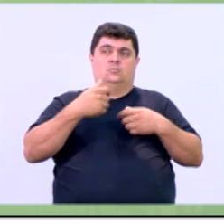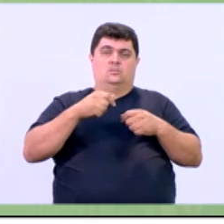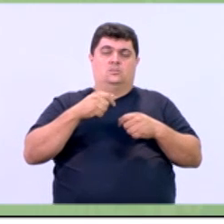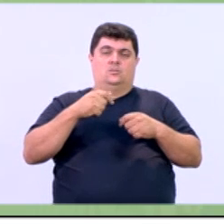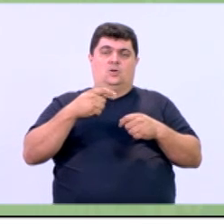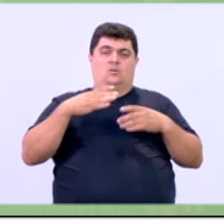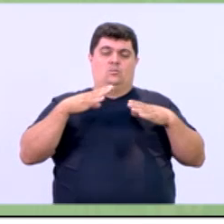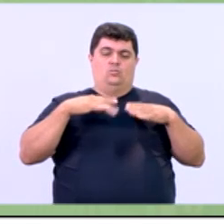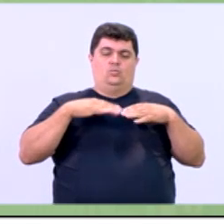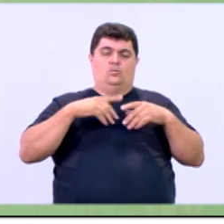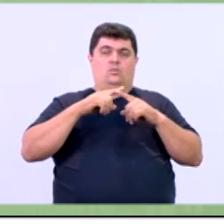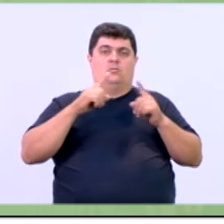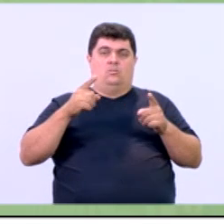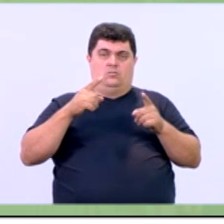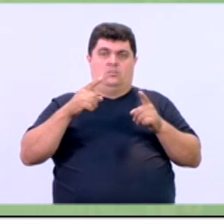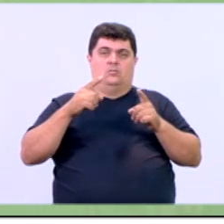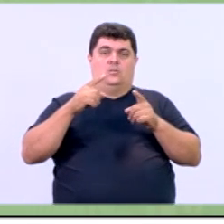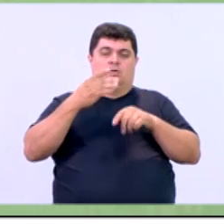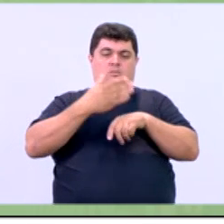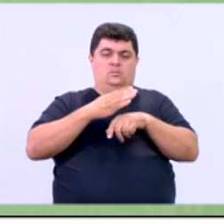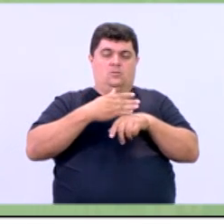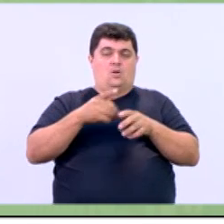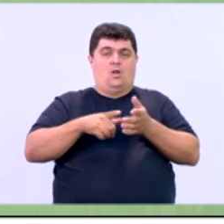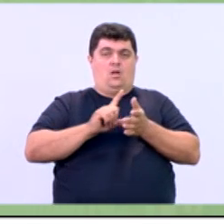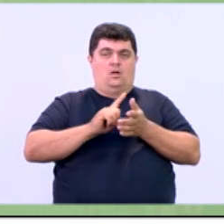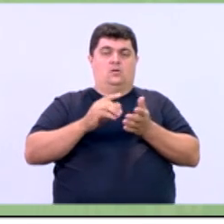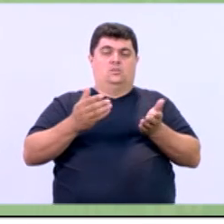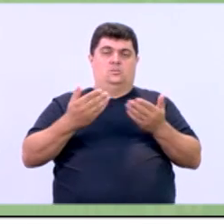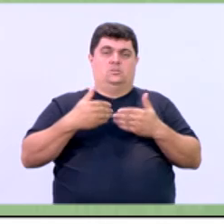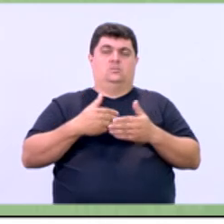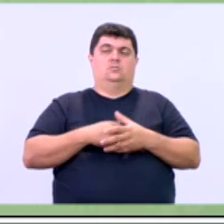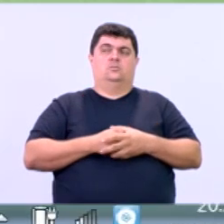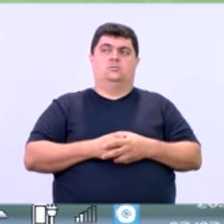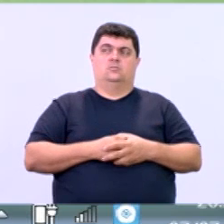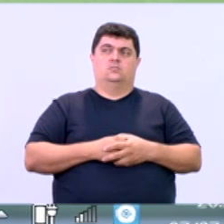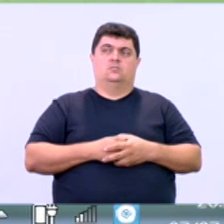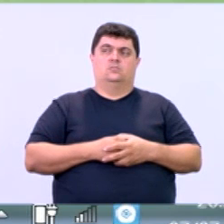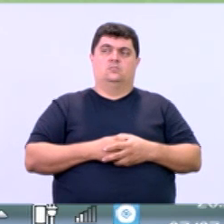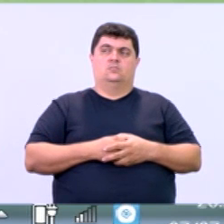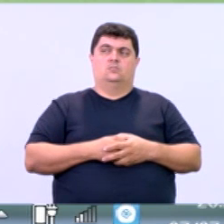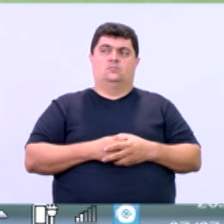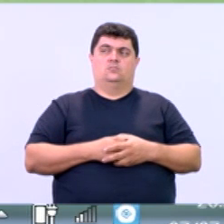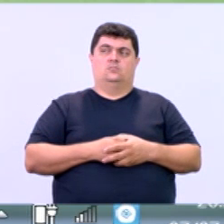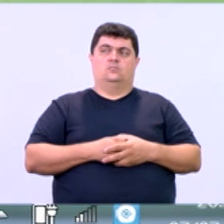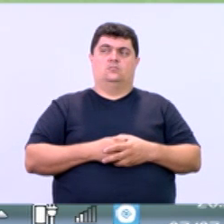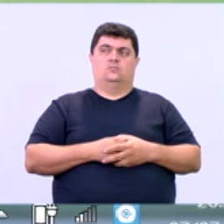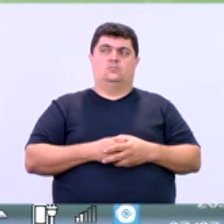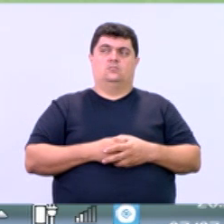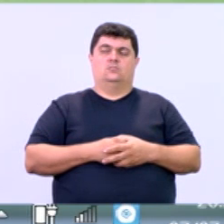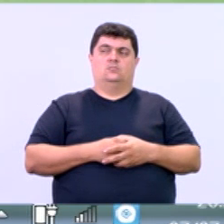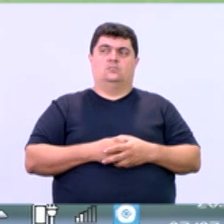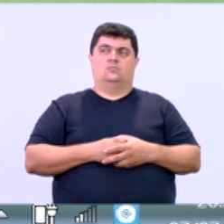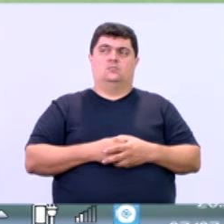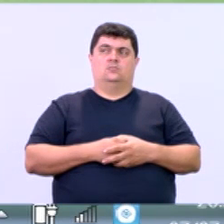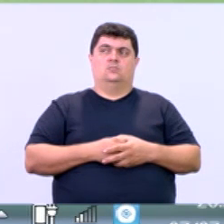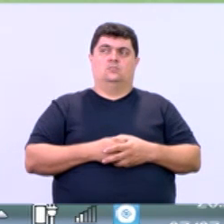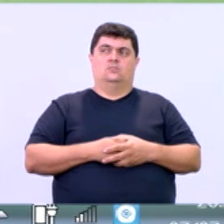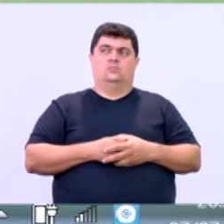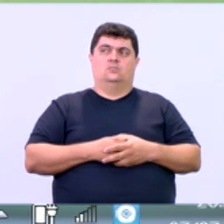recesso, mas tem que entregar a atividade antes, tá? Então, você vai ter que pegar